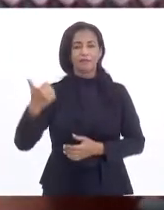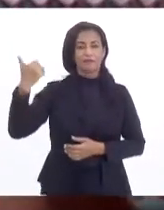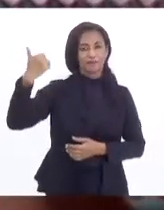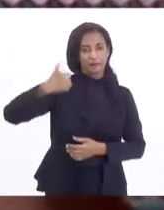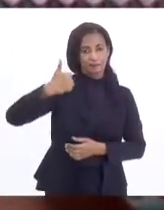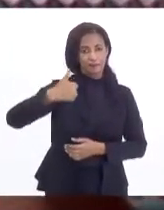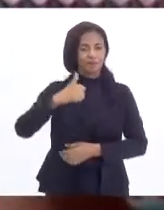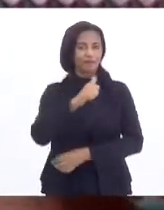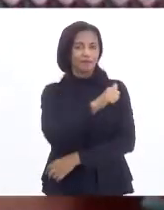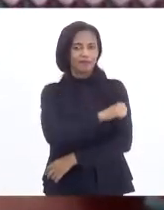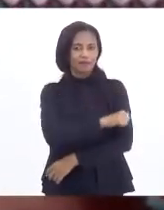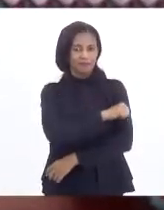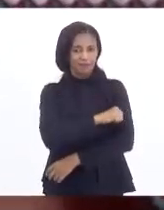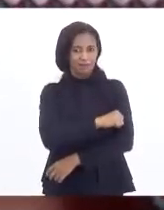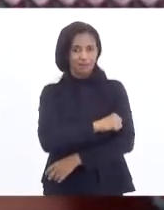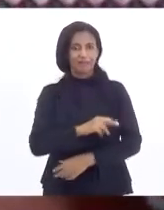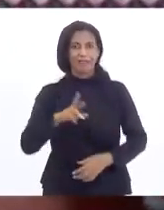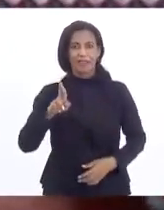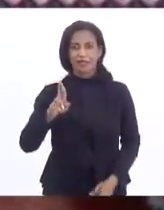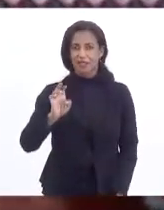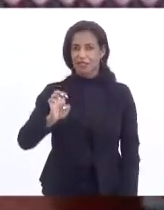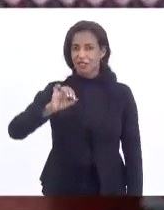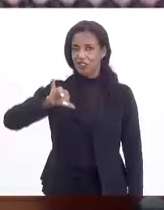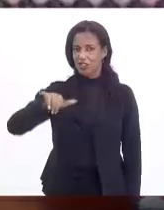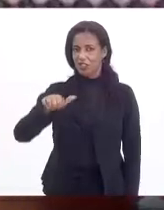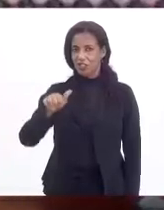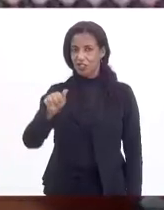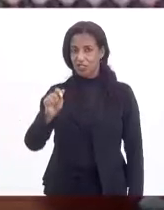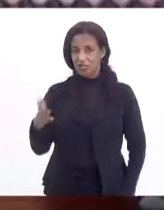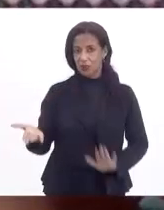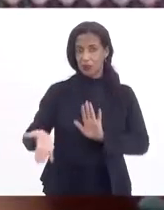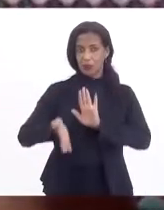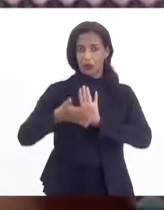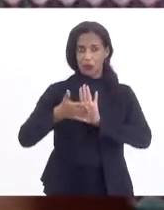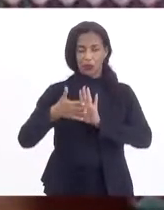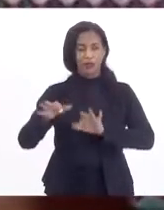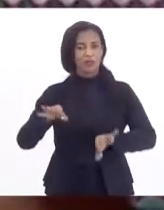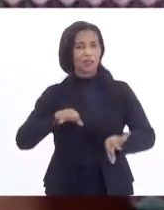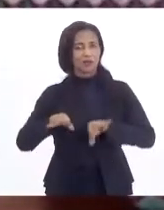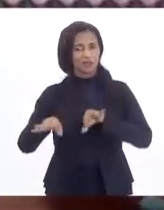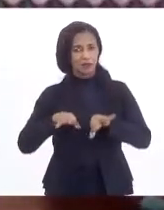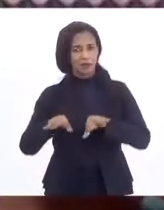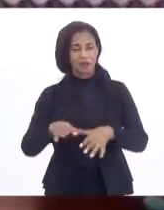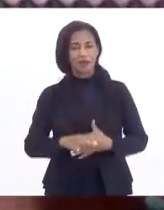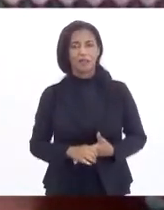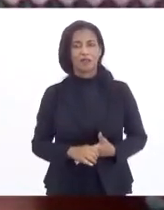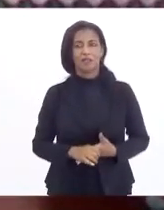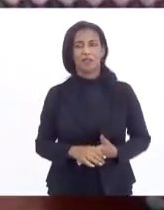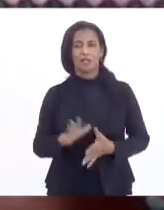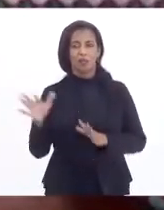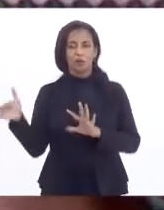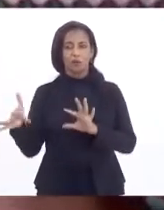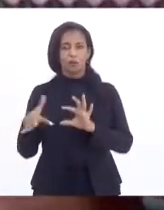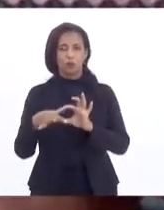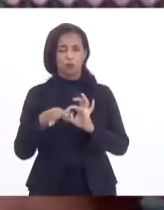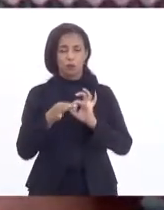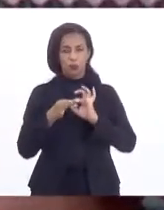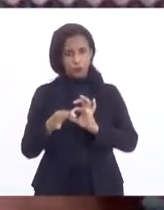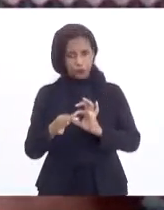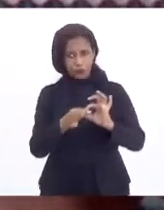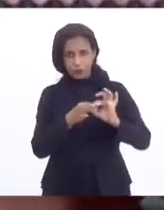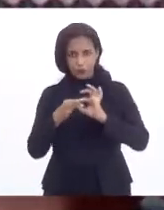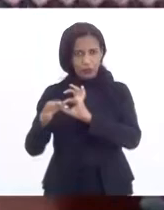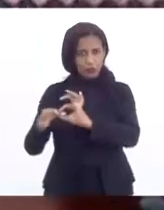a enfermeira, a deputada enfermeira Rejane, que propôs esse projeto, né, em consonância com a